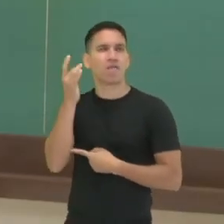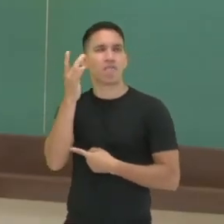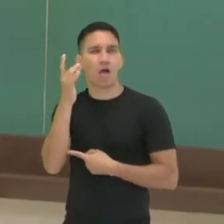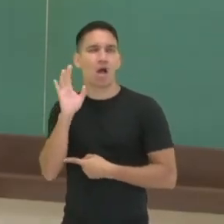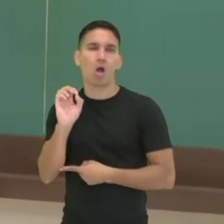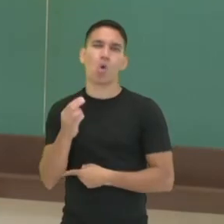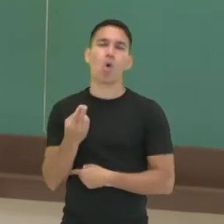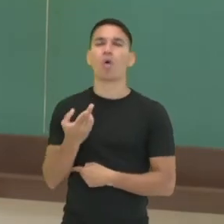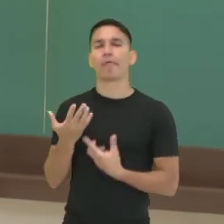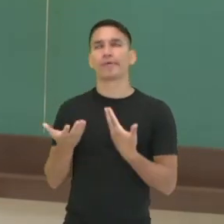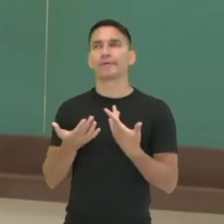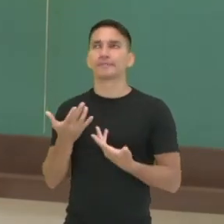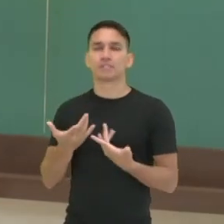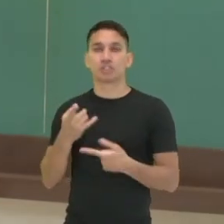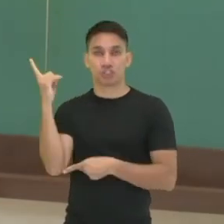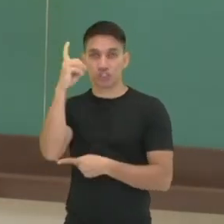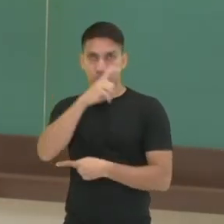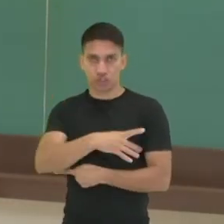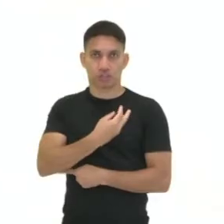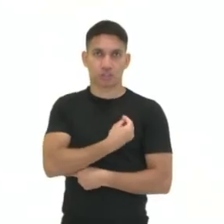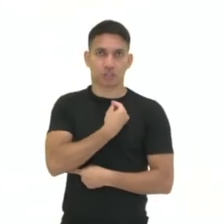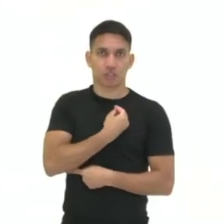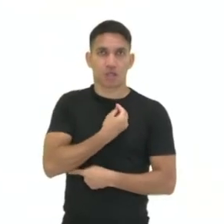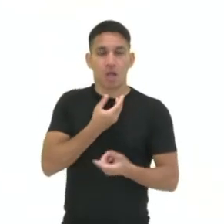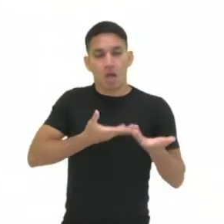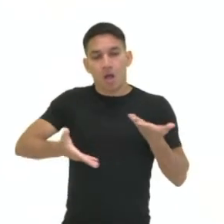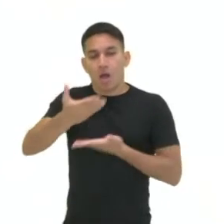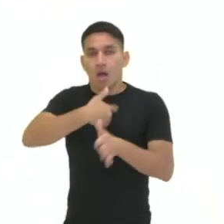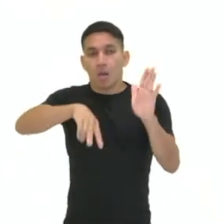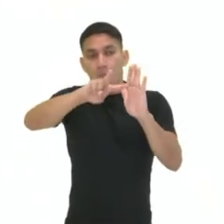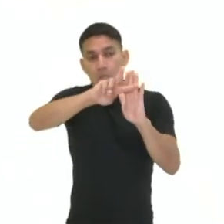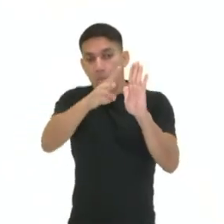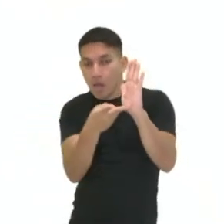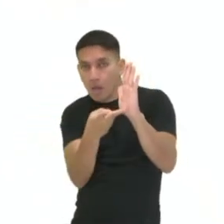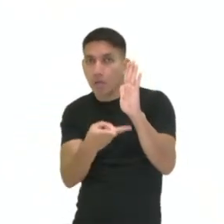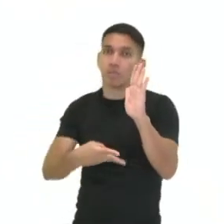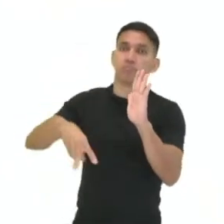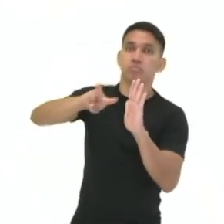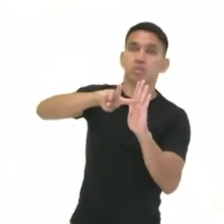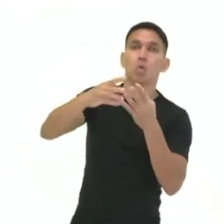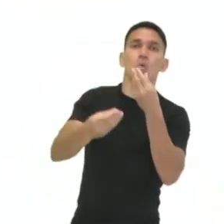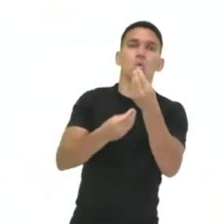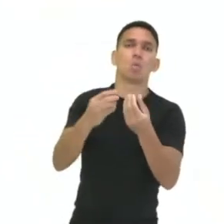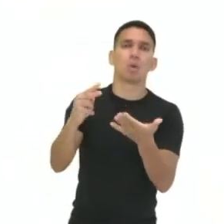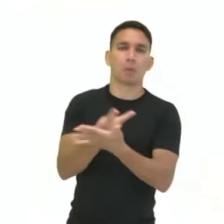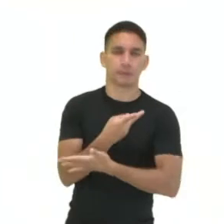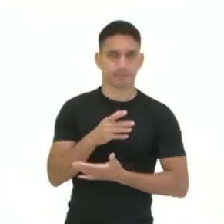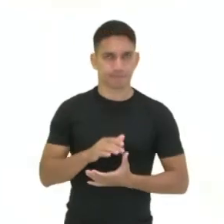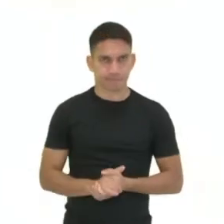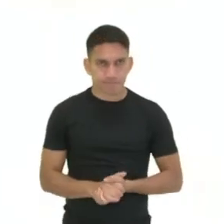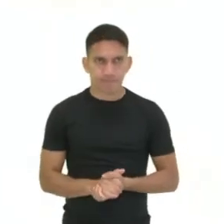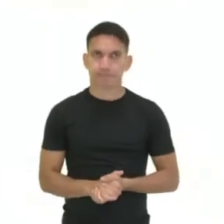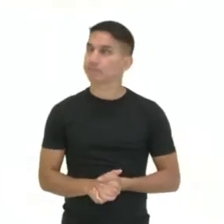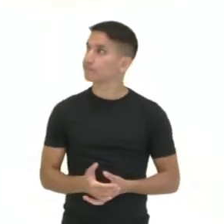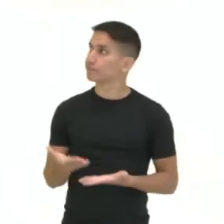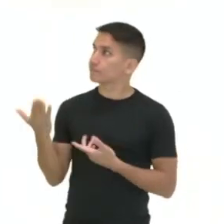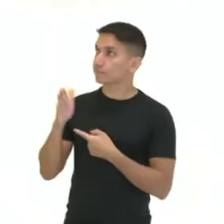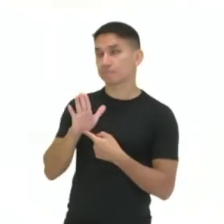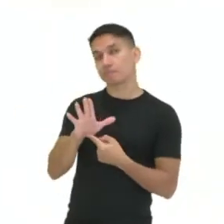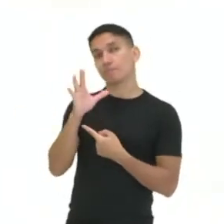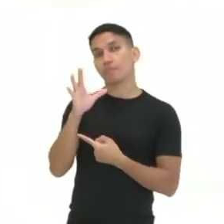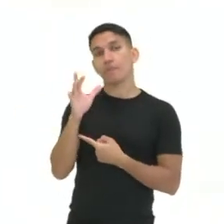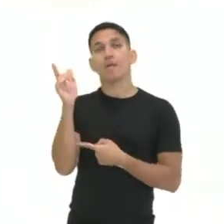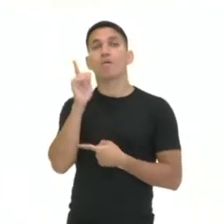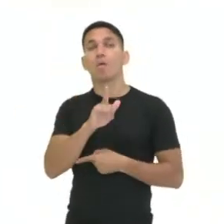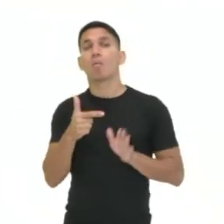fácil ou difícil, né, essa mobilidade de um nível para o outro. Então, a imagem aqui, a gente tem essa pirâmide